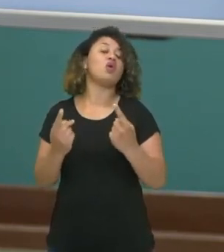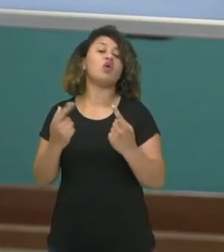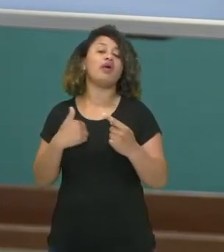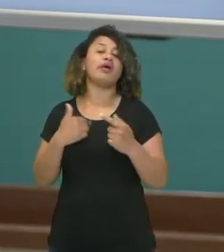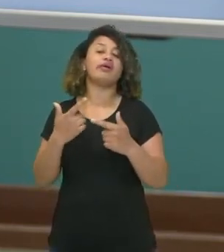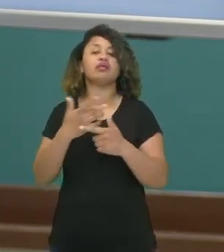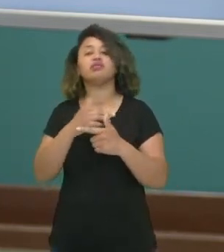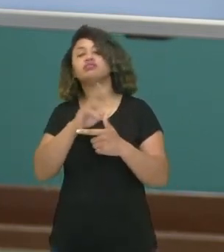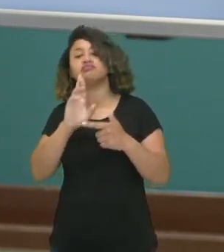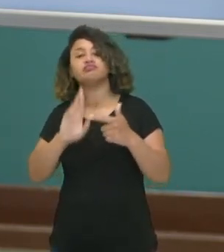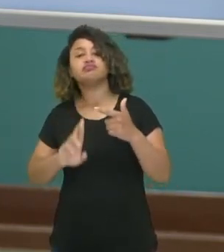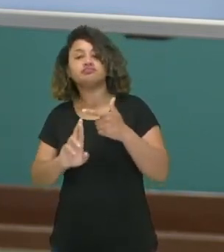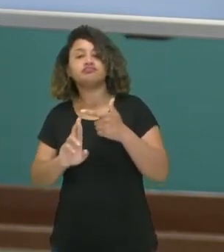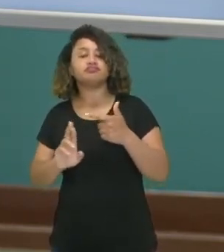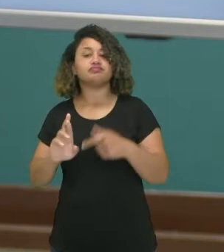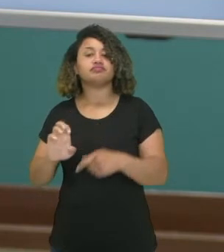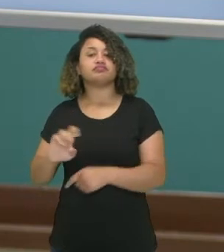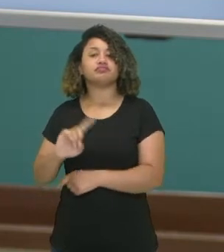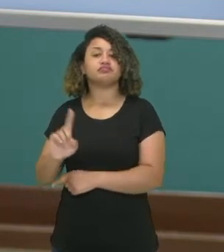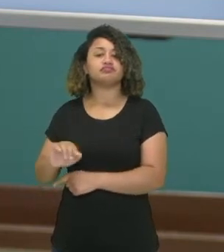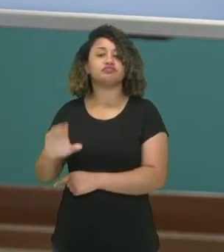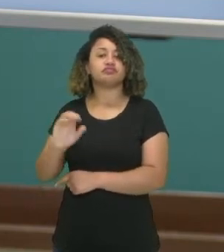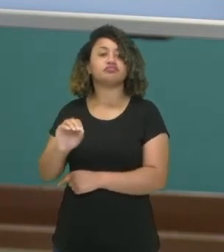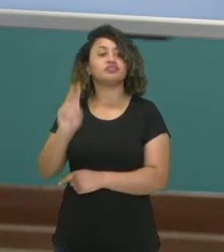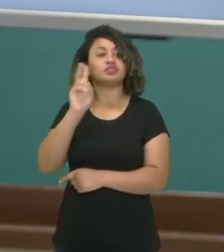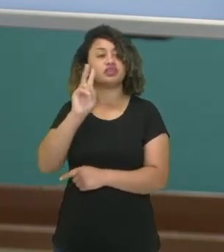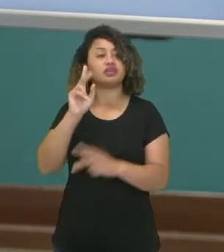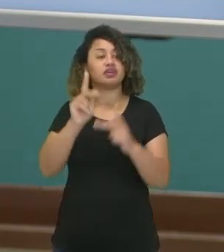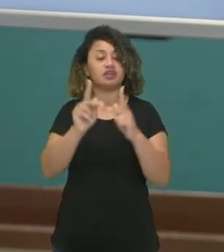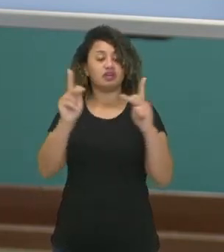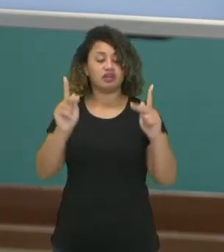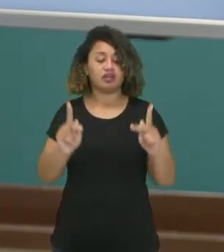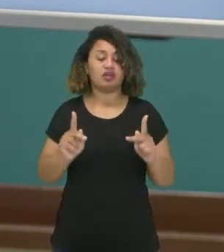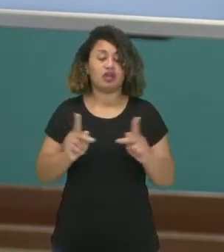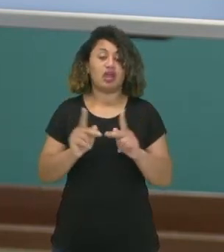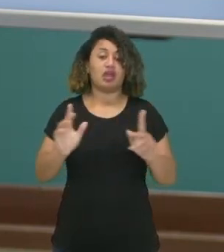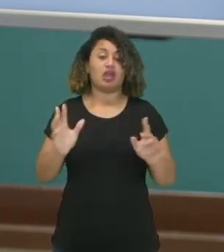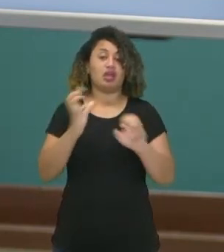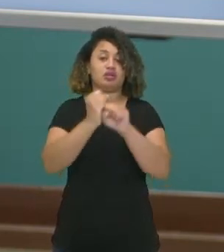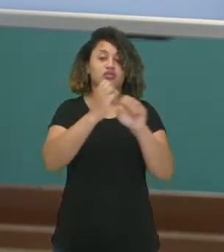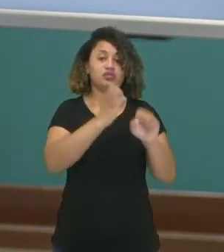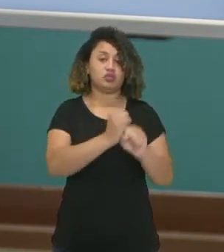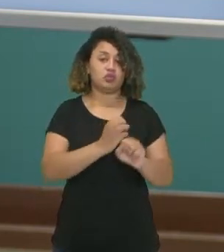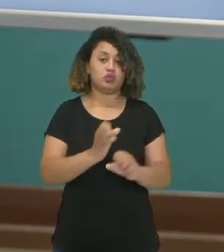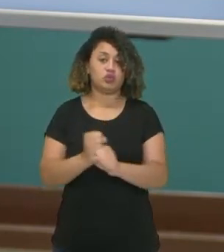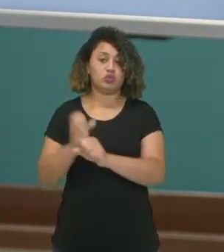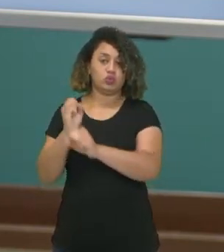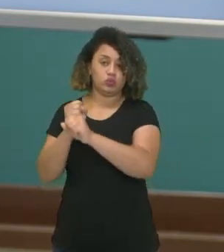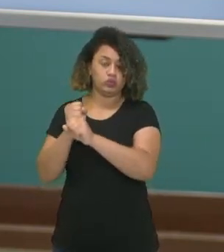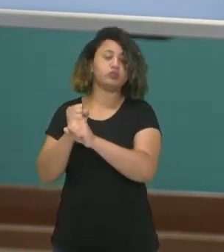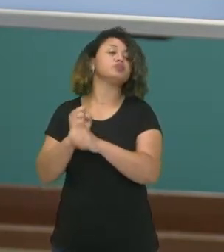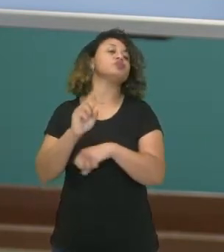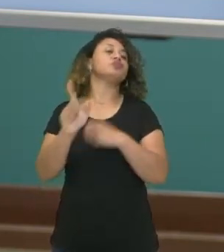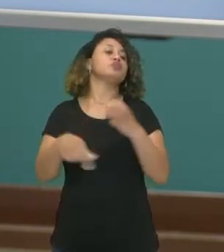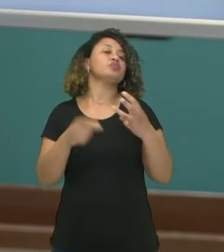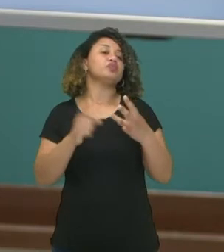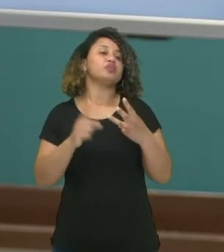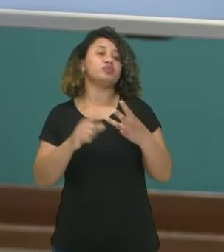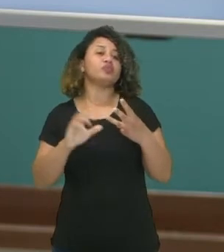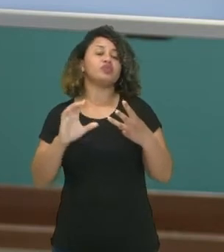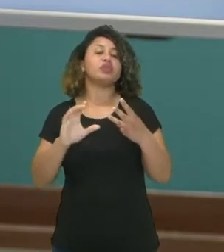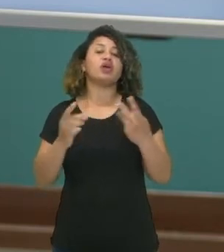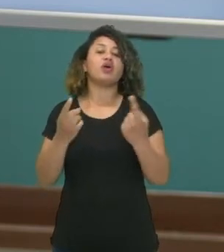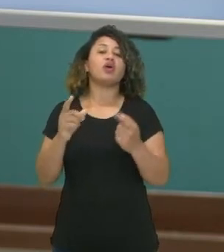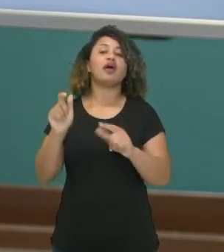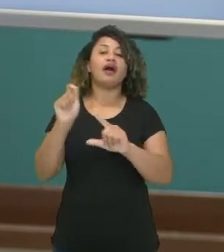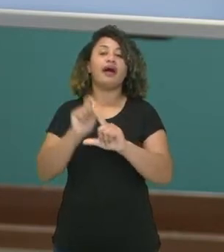2. Lembrando que perímetro é a soma de todos os lados. E na letra C, a